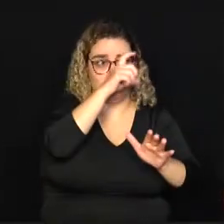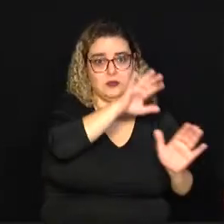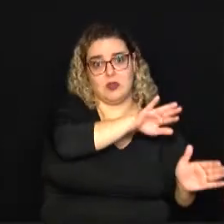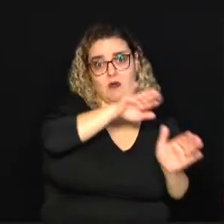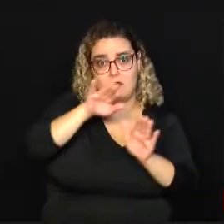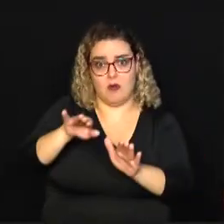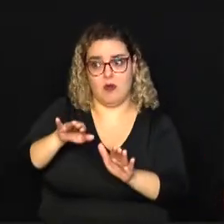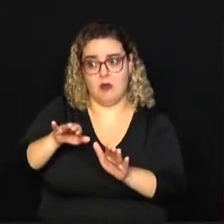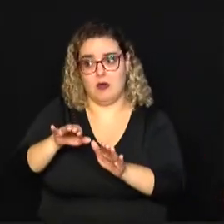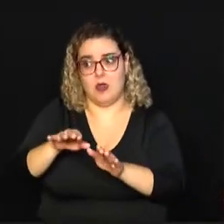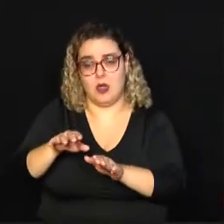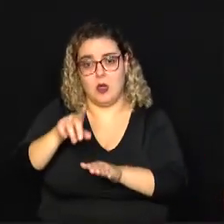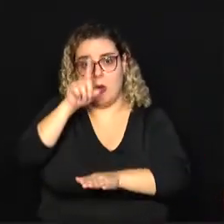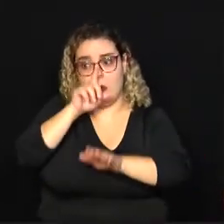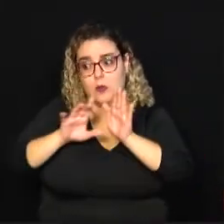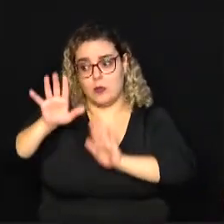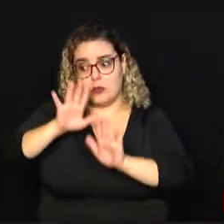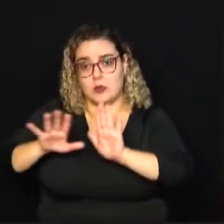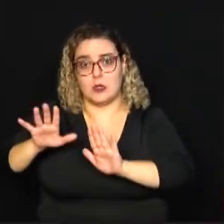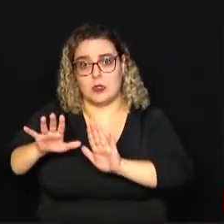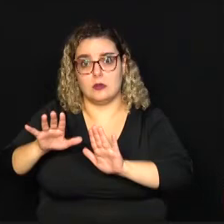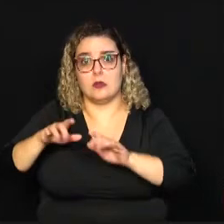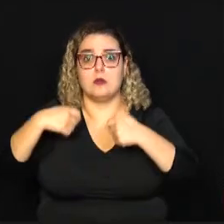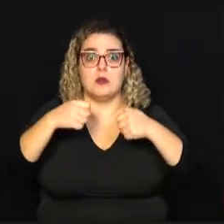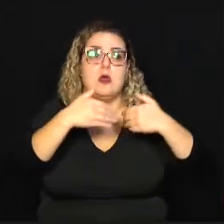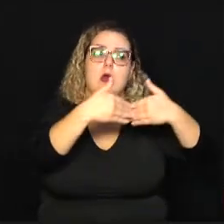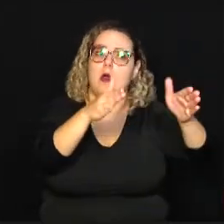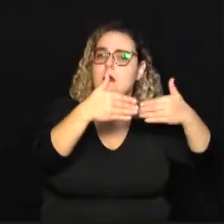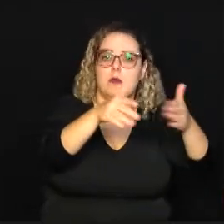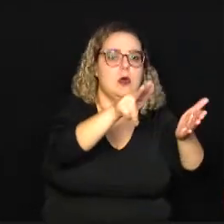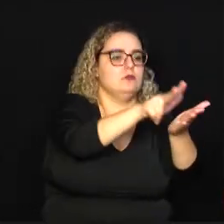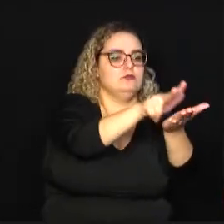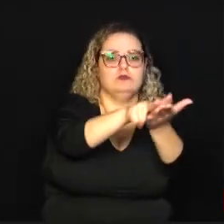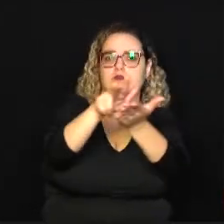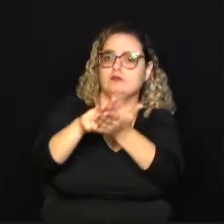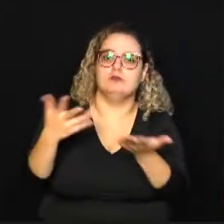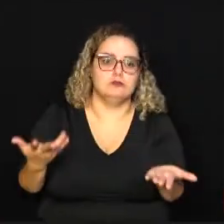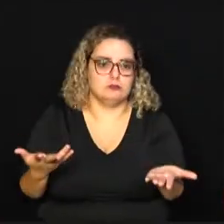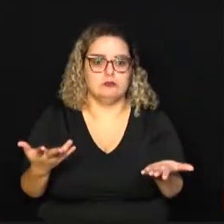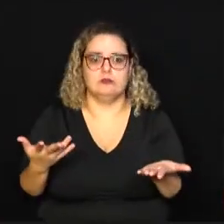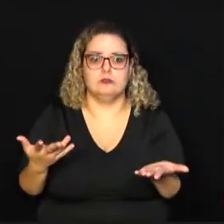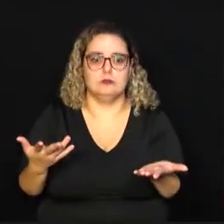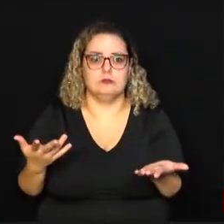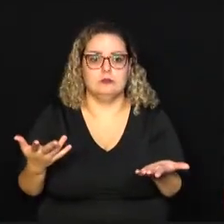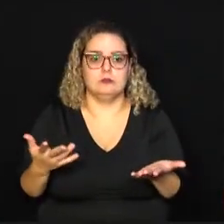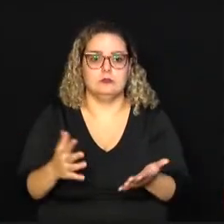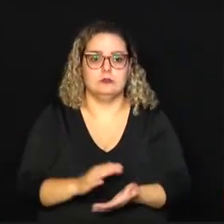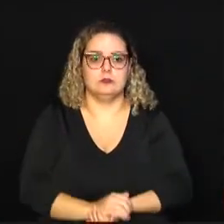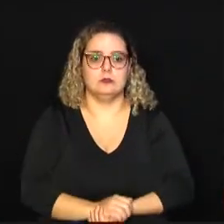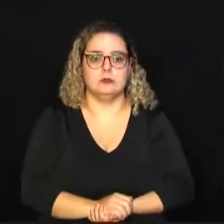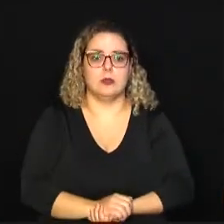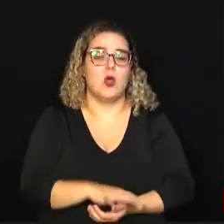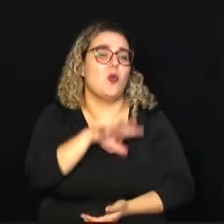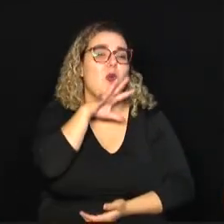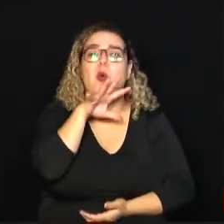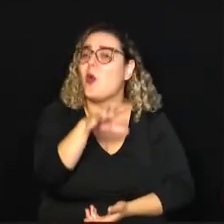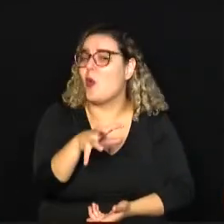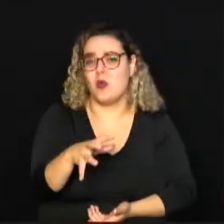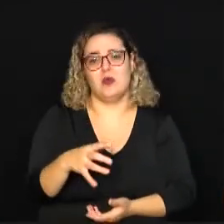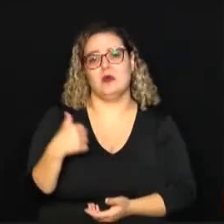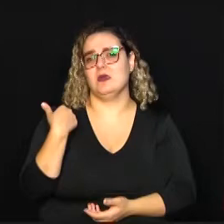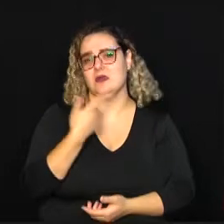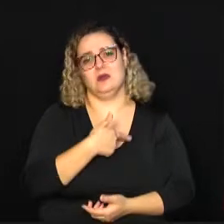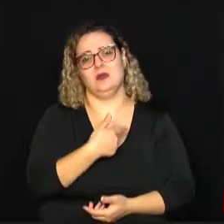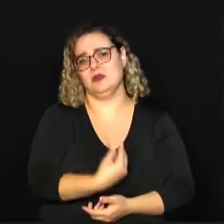com medidas de ampliação de leito. Ampliação de leito, ampliação de leito, ampliação de leito. É isso, Nayara, é um horror que a gente